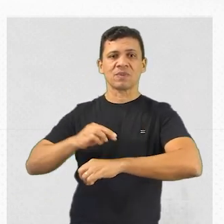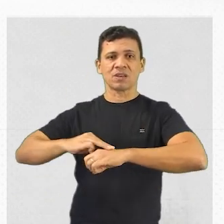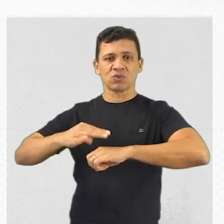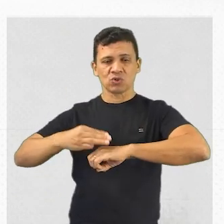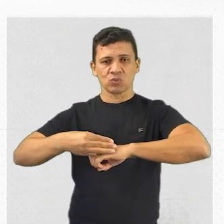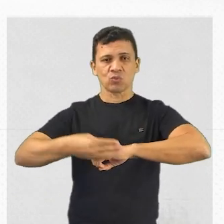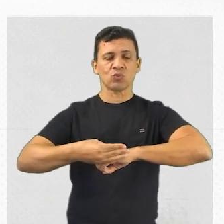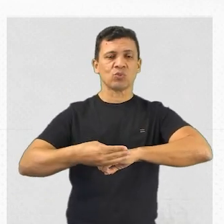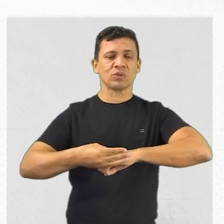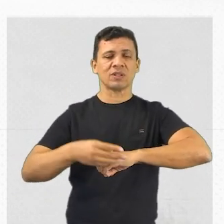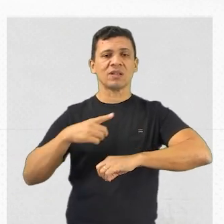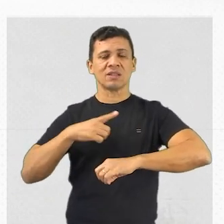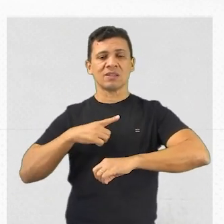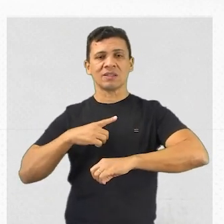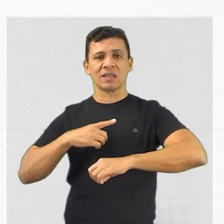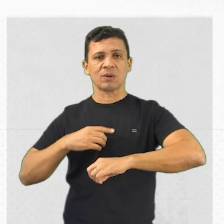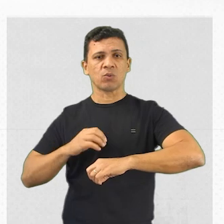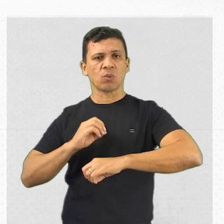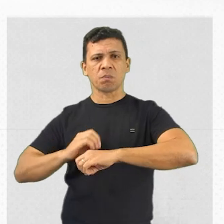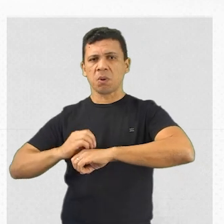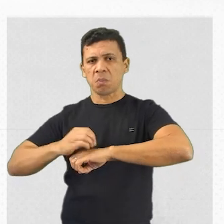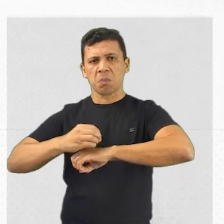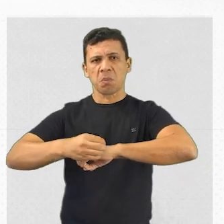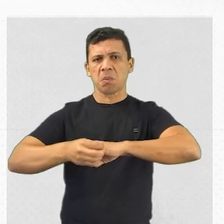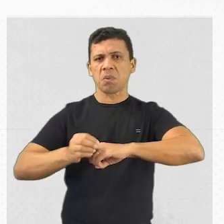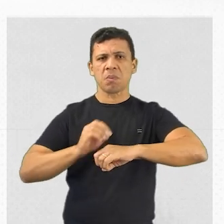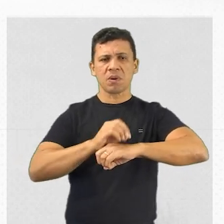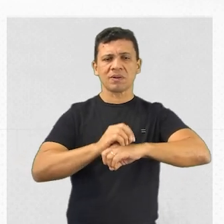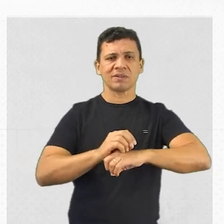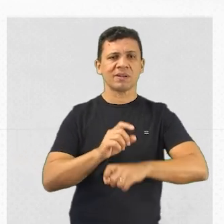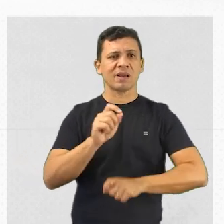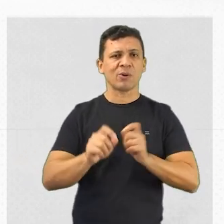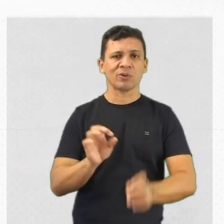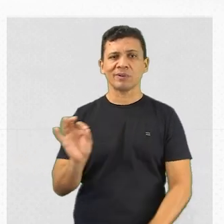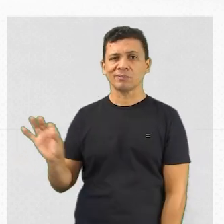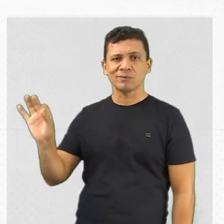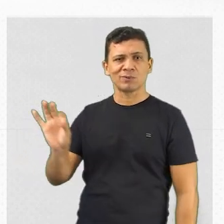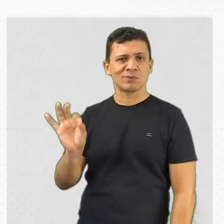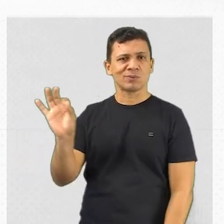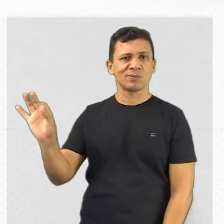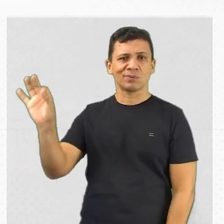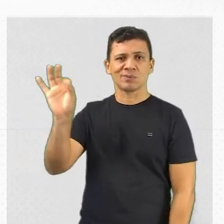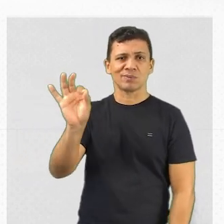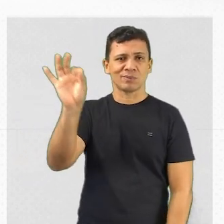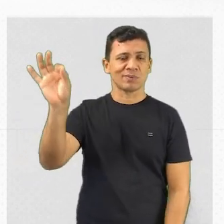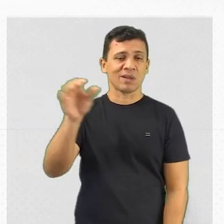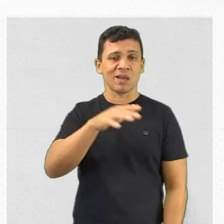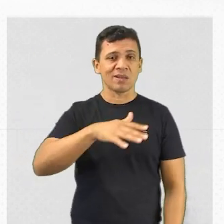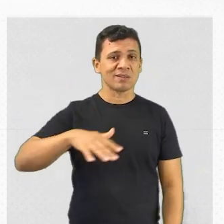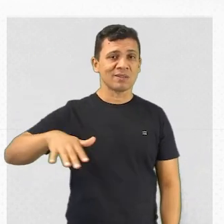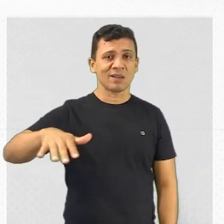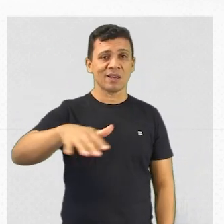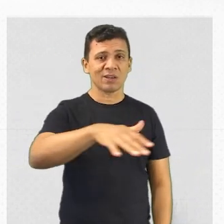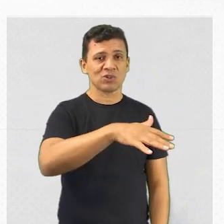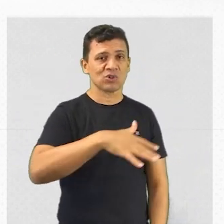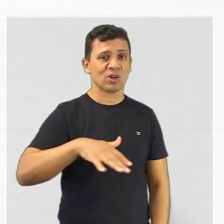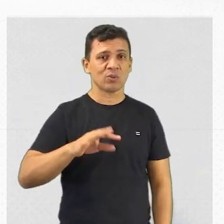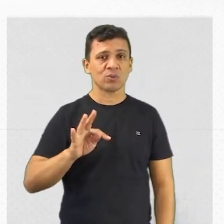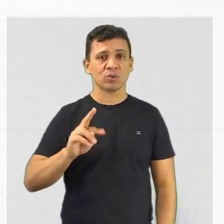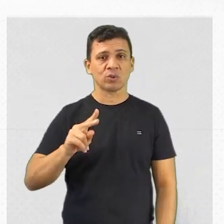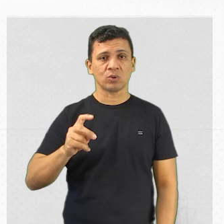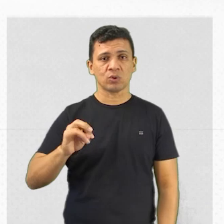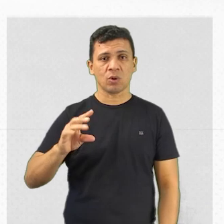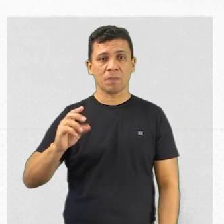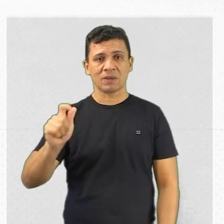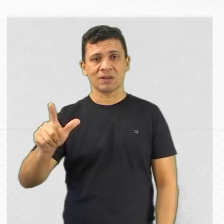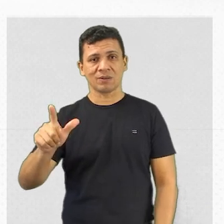né, relacionadas principalmente ali aos nossos mosquitinhos, né, ali da nossa região tropical, da nossa região equatorial,